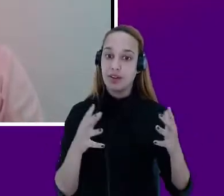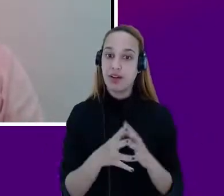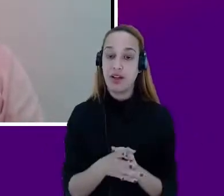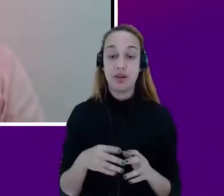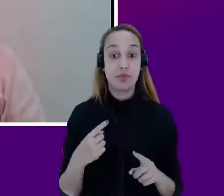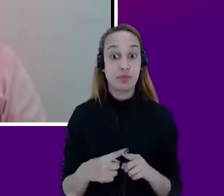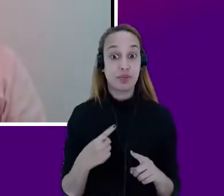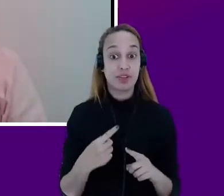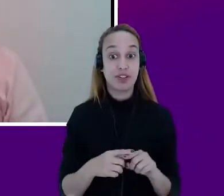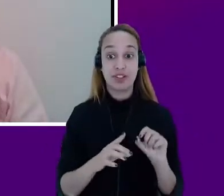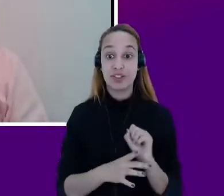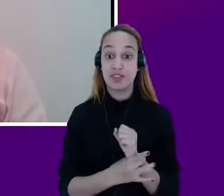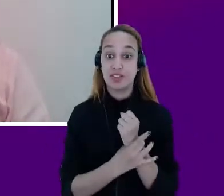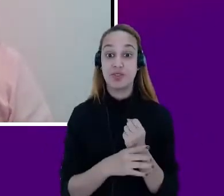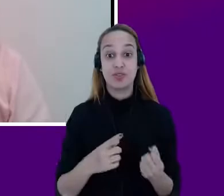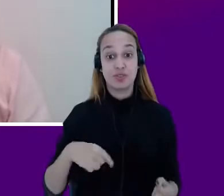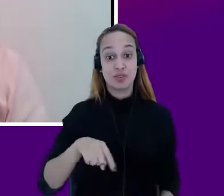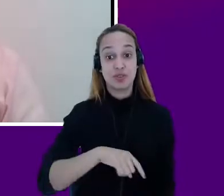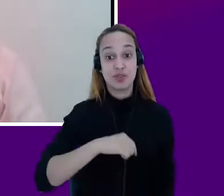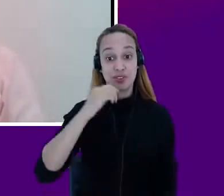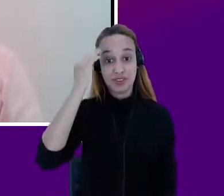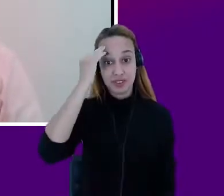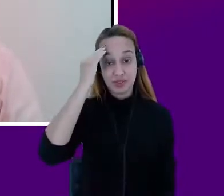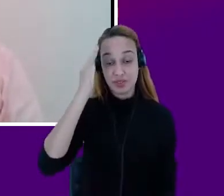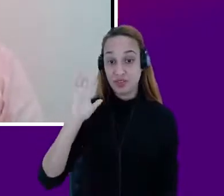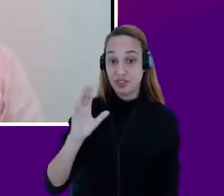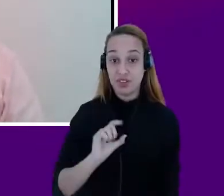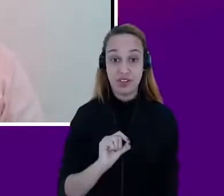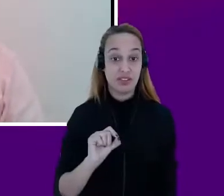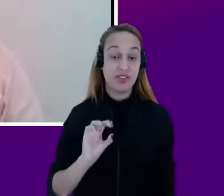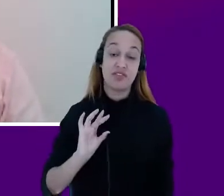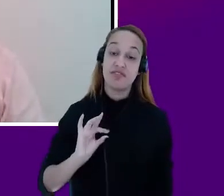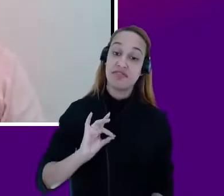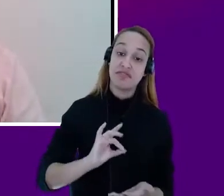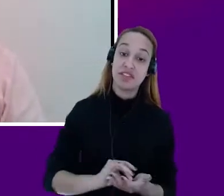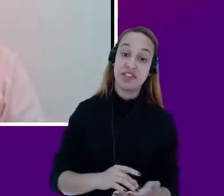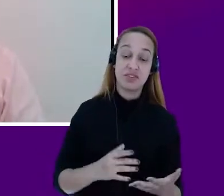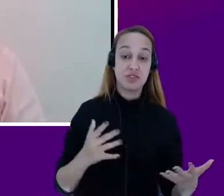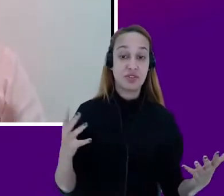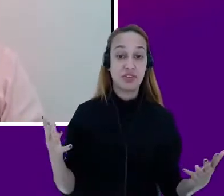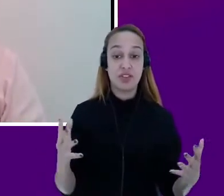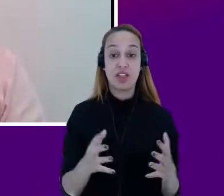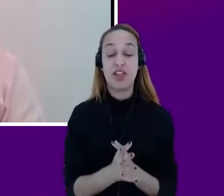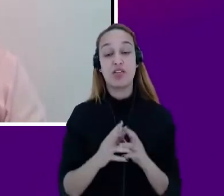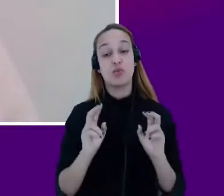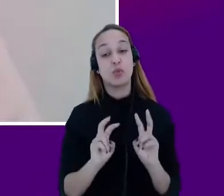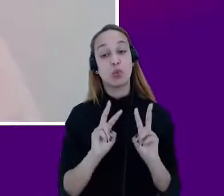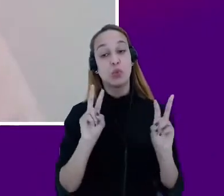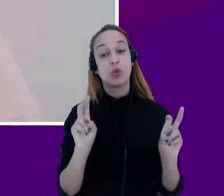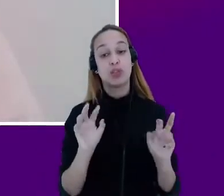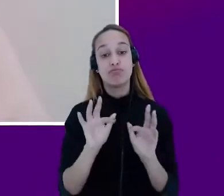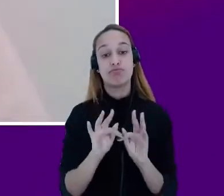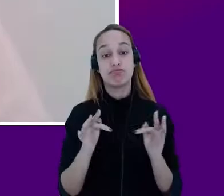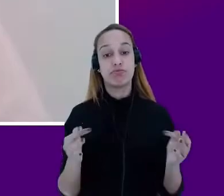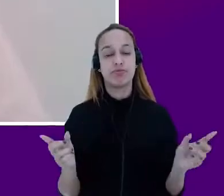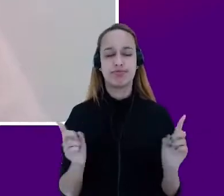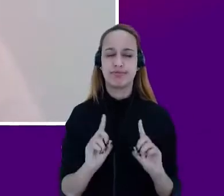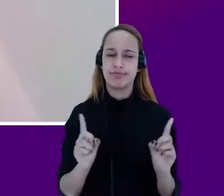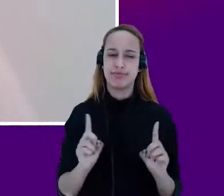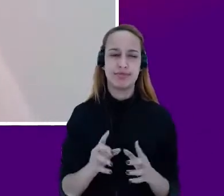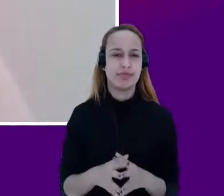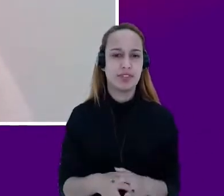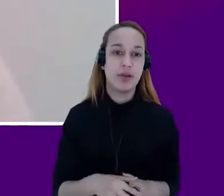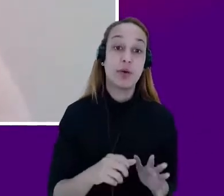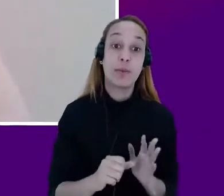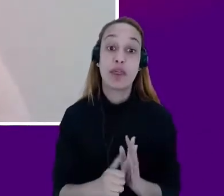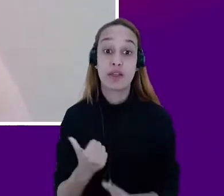seguro, como nós sabemos, não é, de fato, um tema muito simples para se tratar. Primeiro,